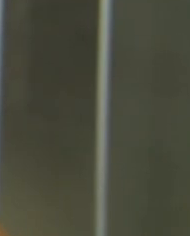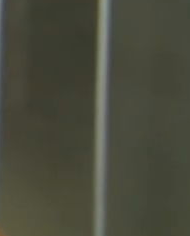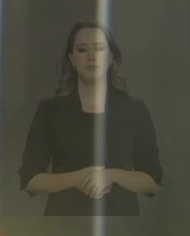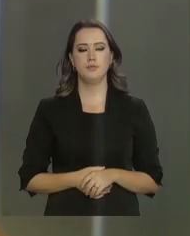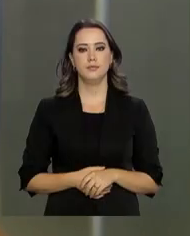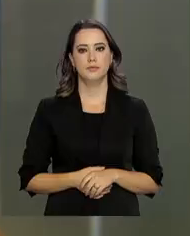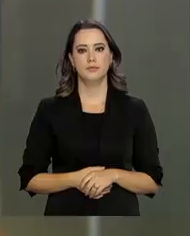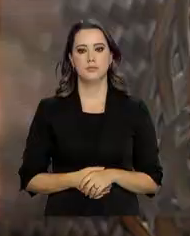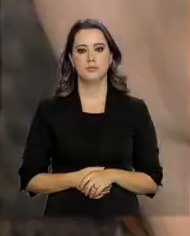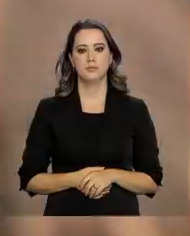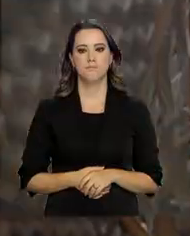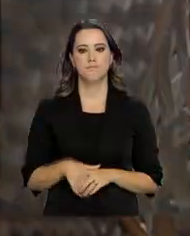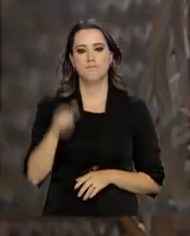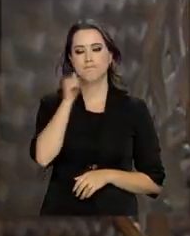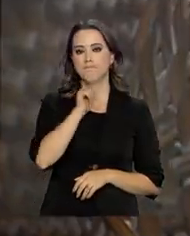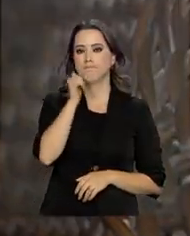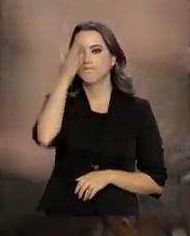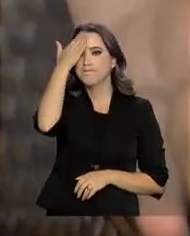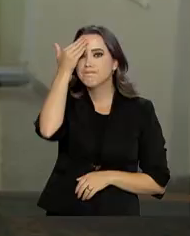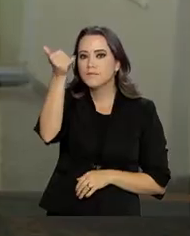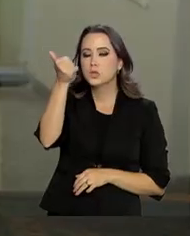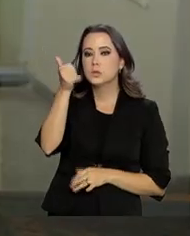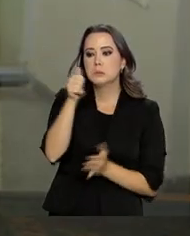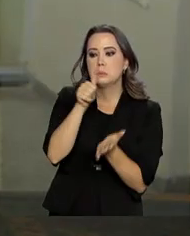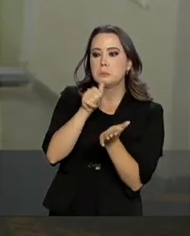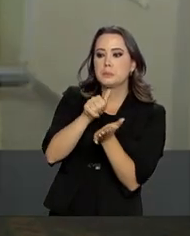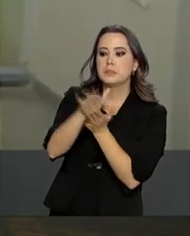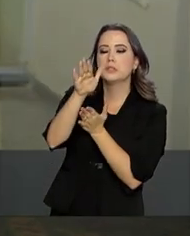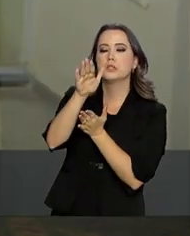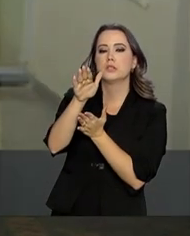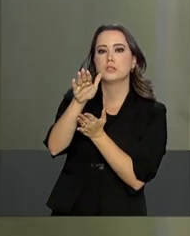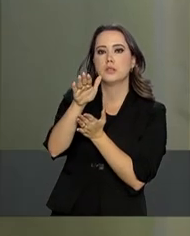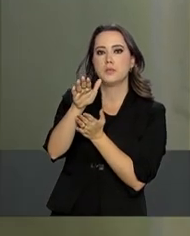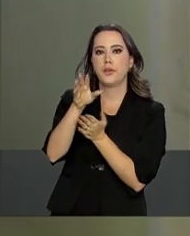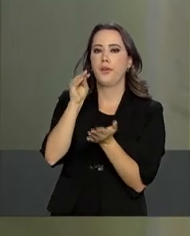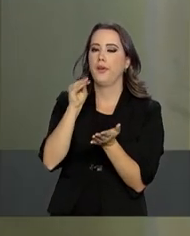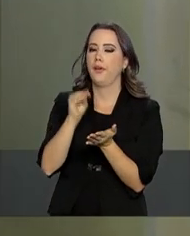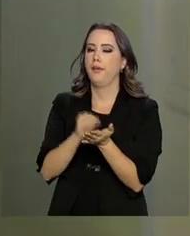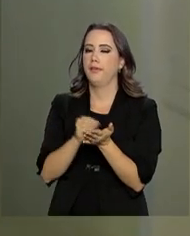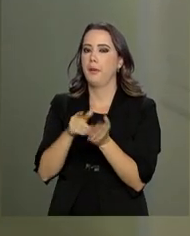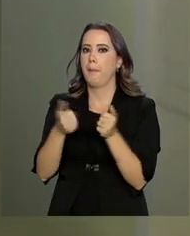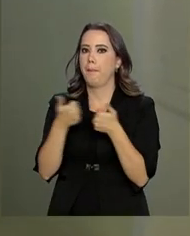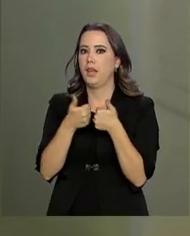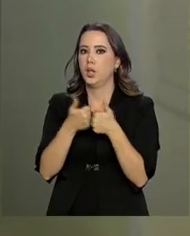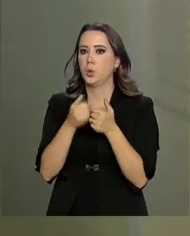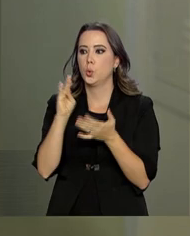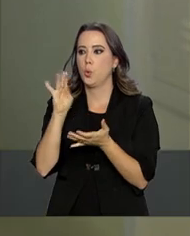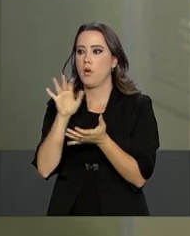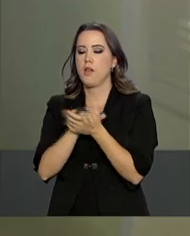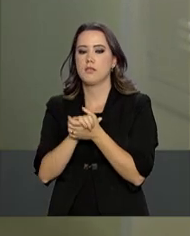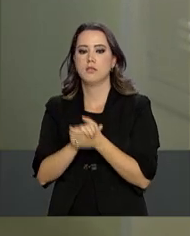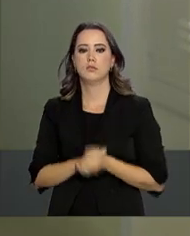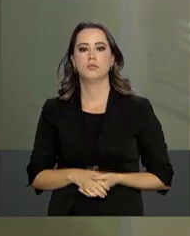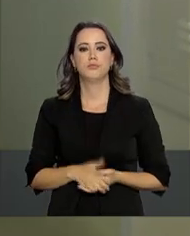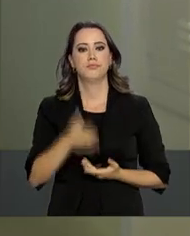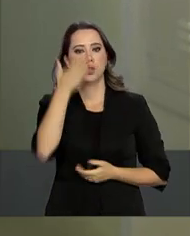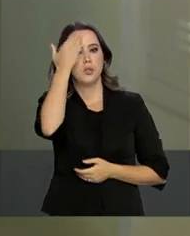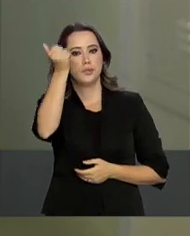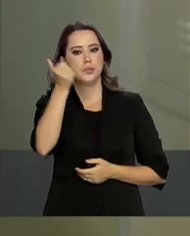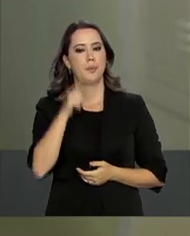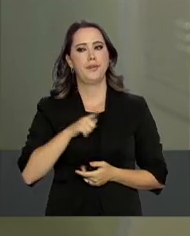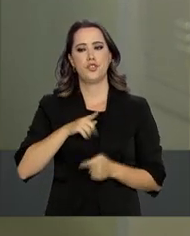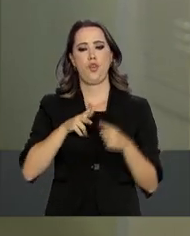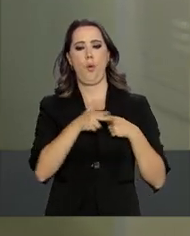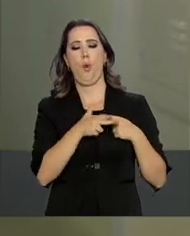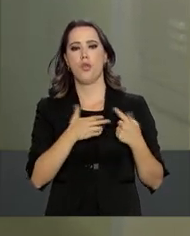Natália não esperava ficar desempregada há 7 meses do casamento. Eu não tinha nem ideia de que eles estariam fazendo esse tipo de corte.